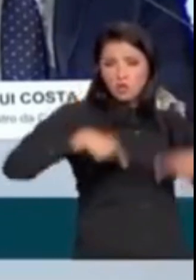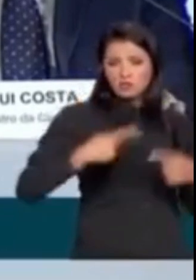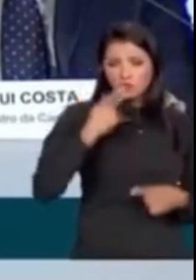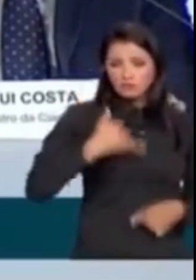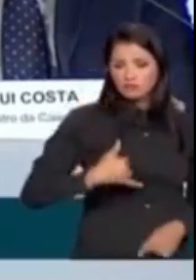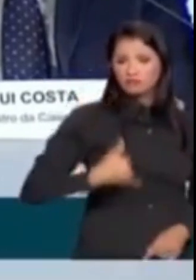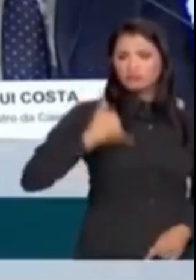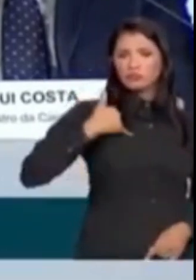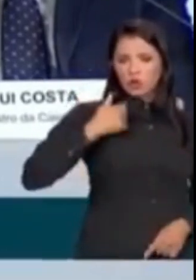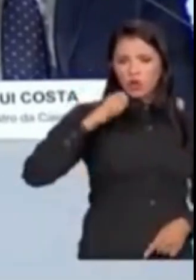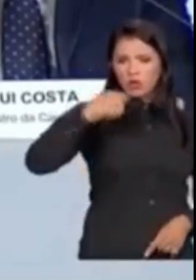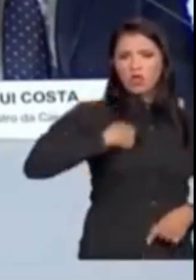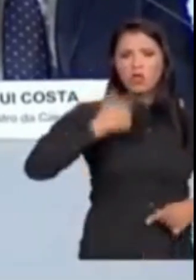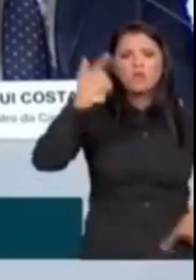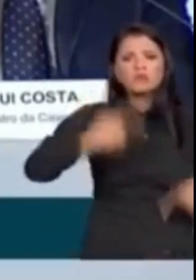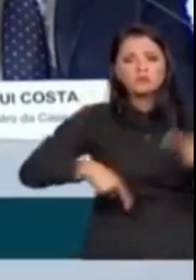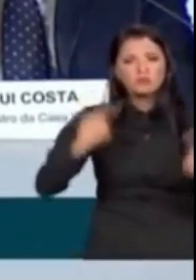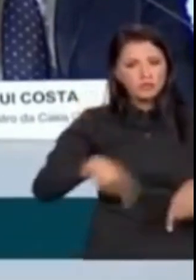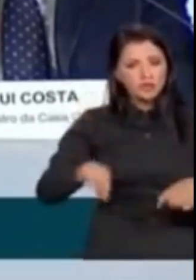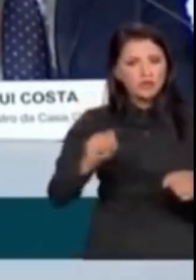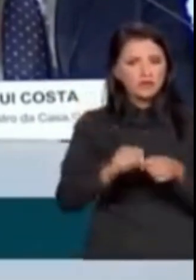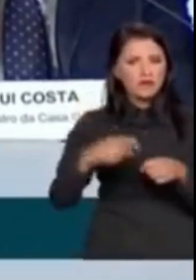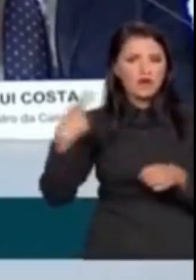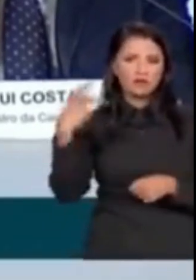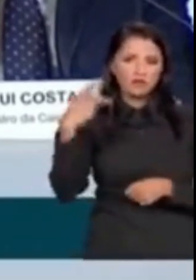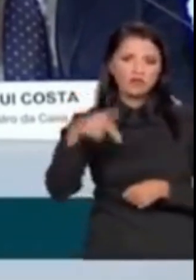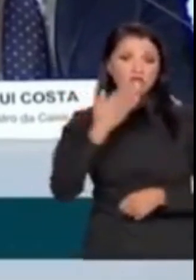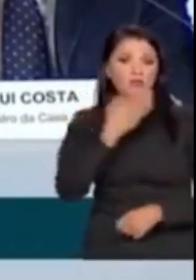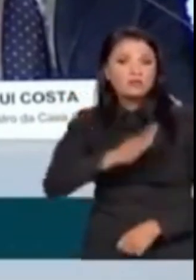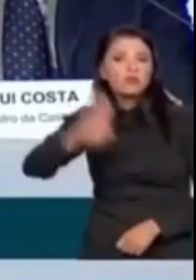ser político e façam aquilo que vocês